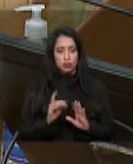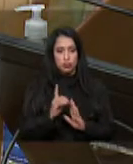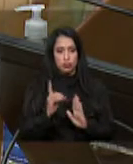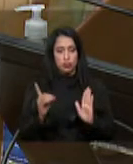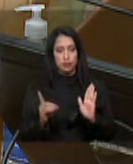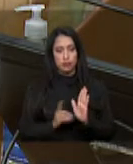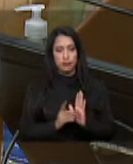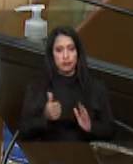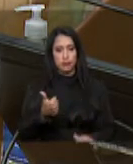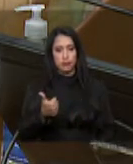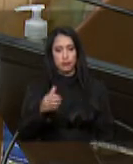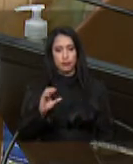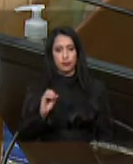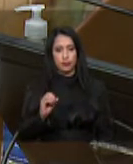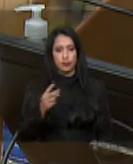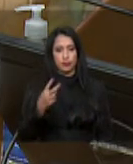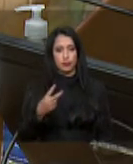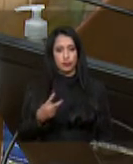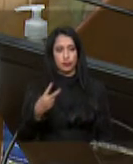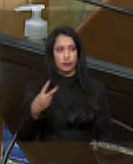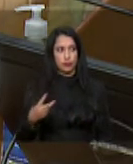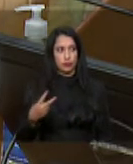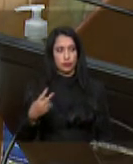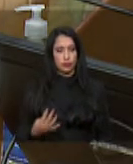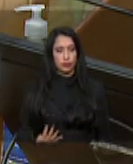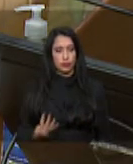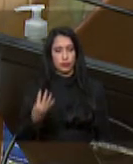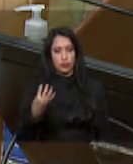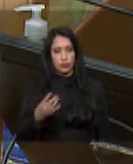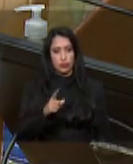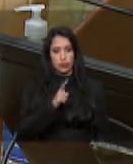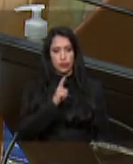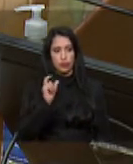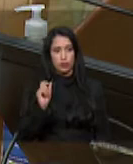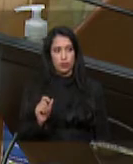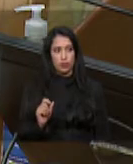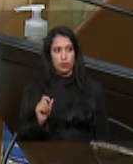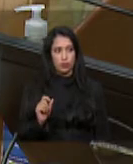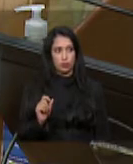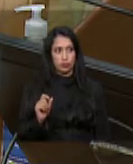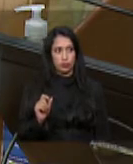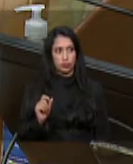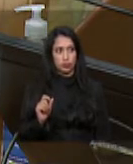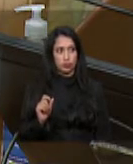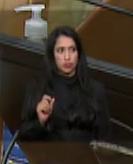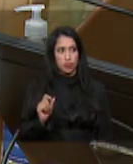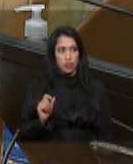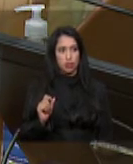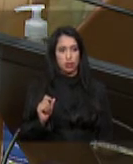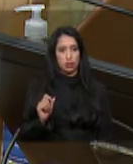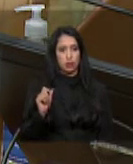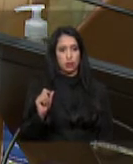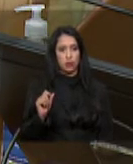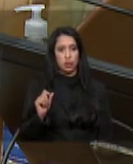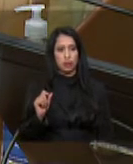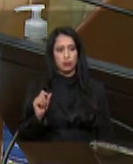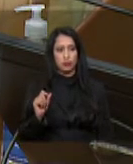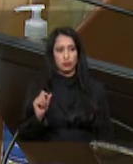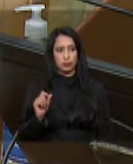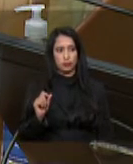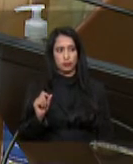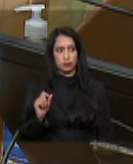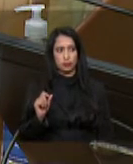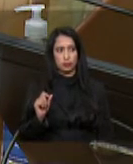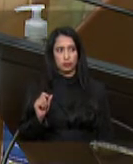decreto 10.224. Exato. Nesse sentido, julgando procedente. Exato. E não o que Vossa Excelência, na preliminar,